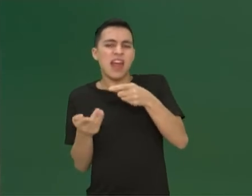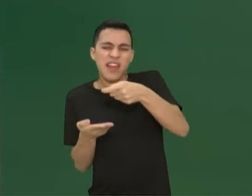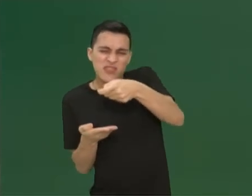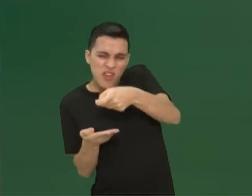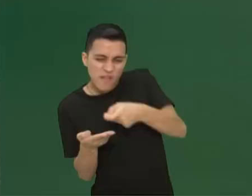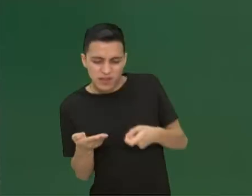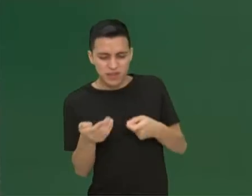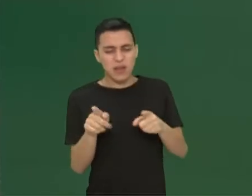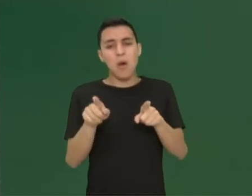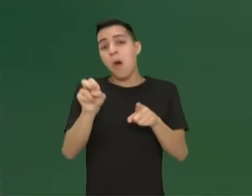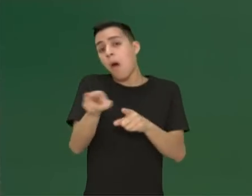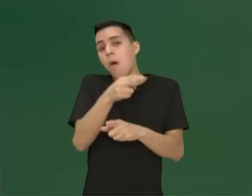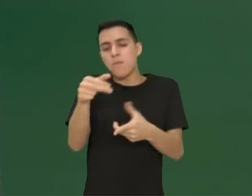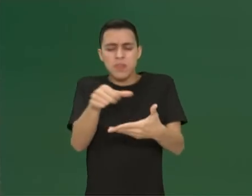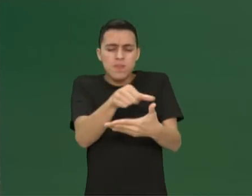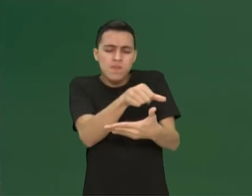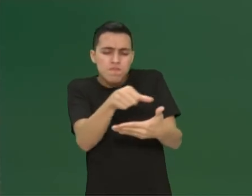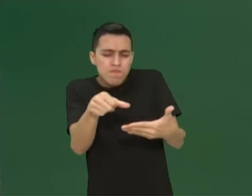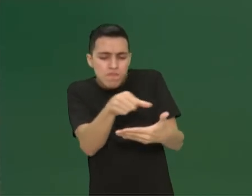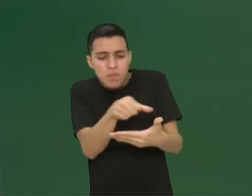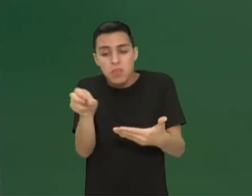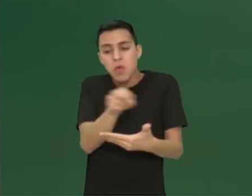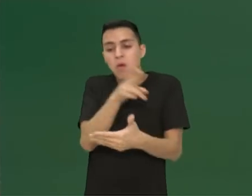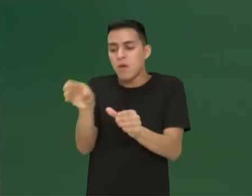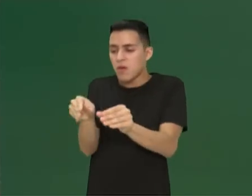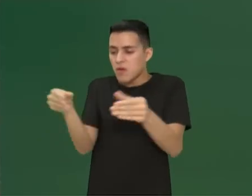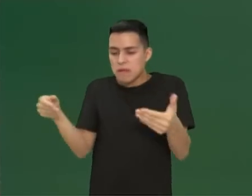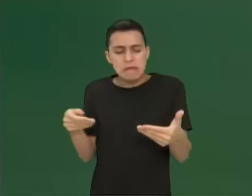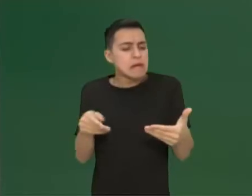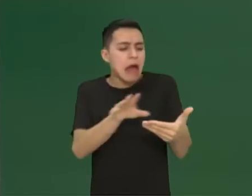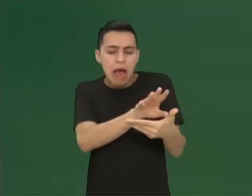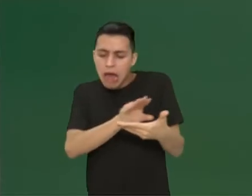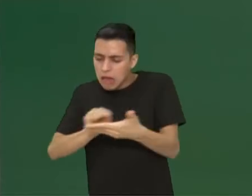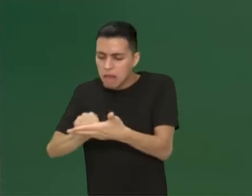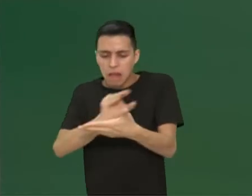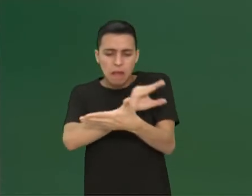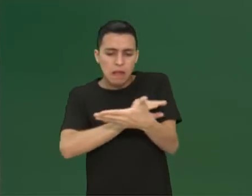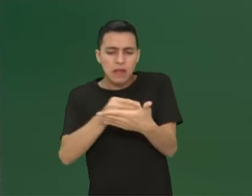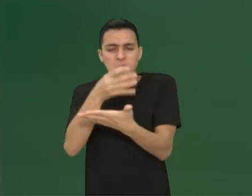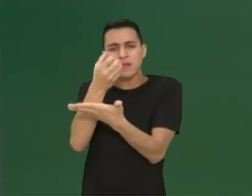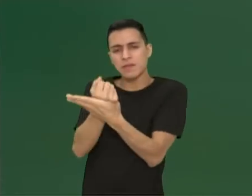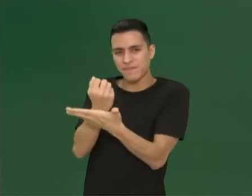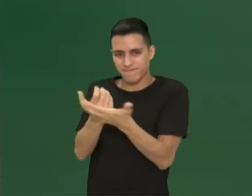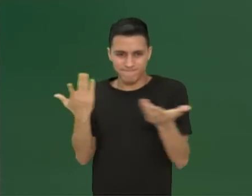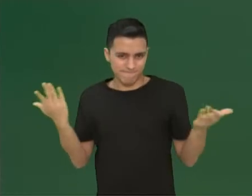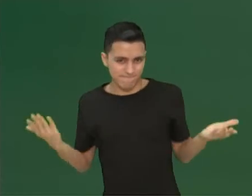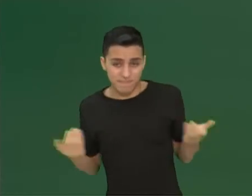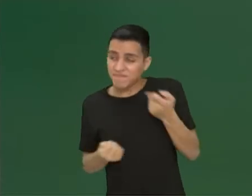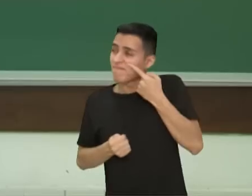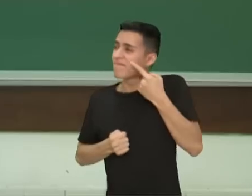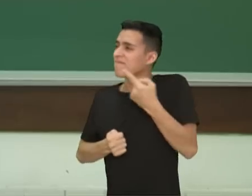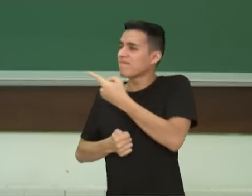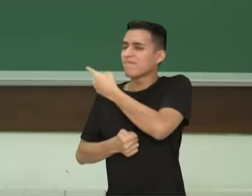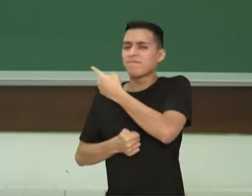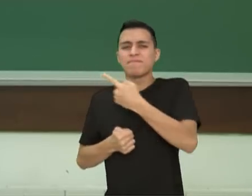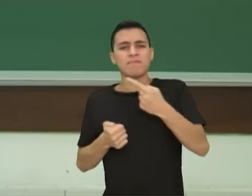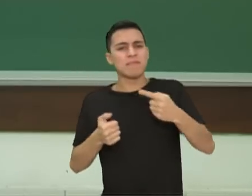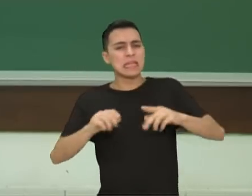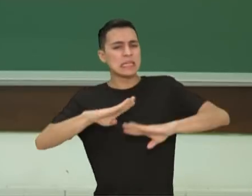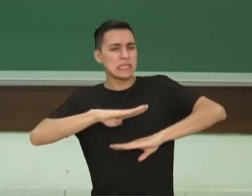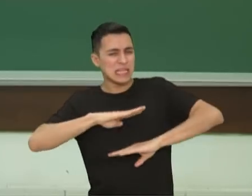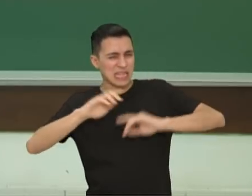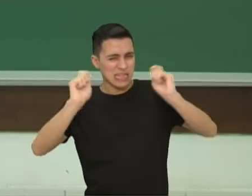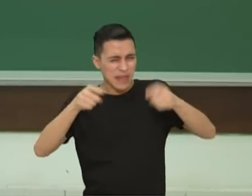passar uma marca-texto ou ter um caderninho fazendo seus registros. Então, eu quero, nessa situação, que você perceba